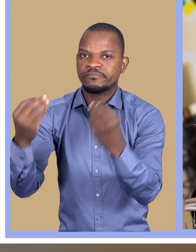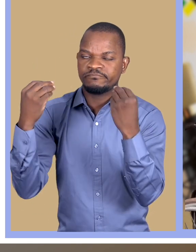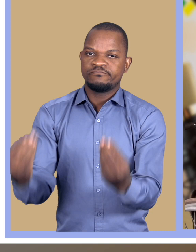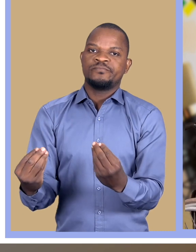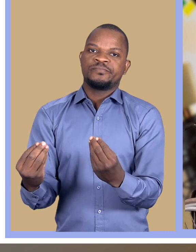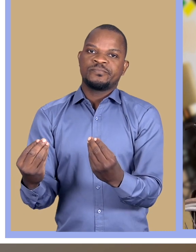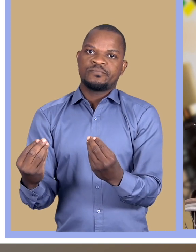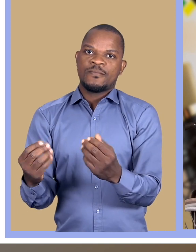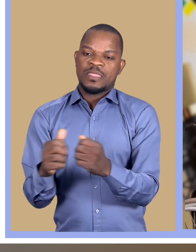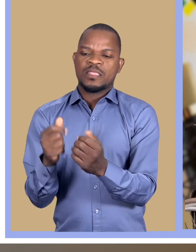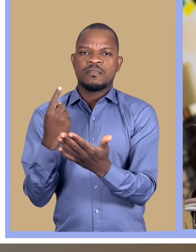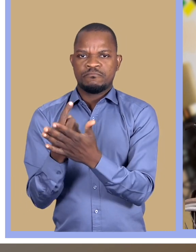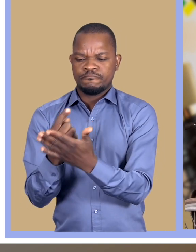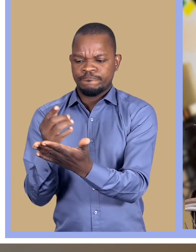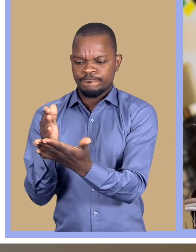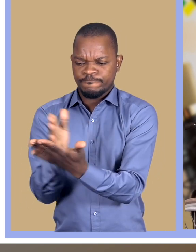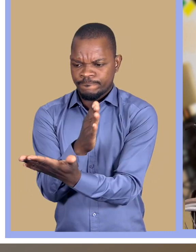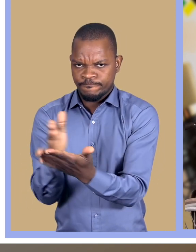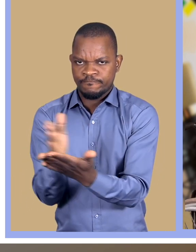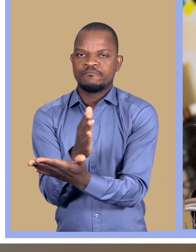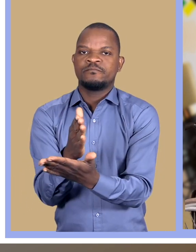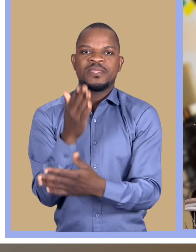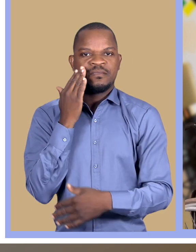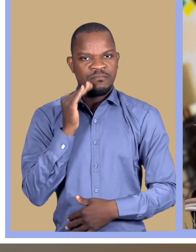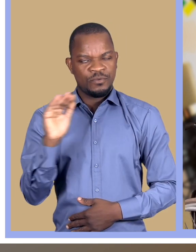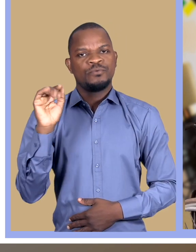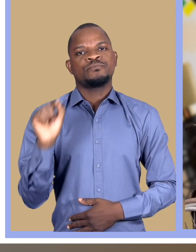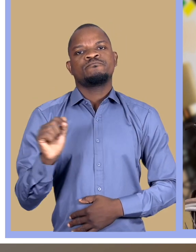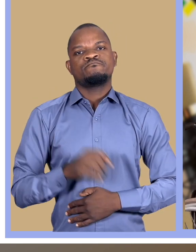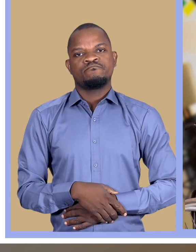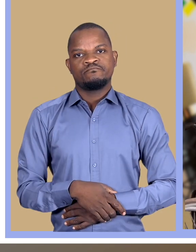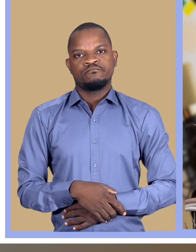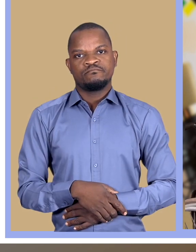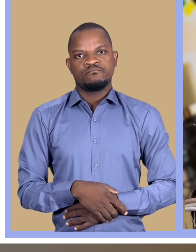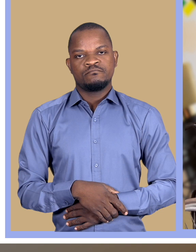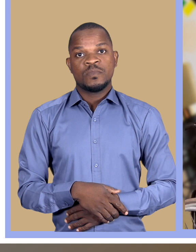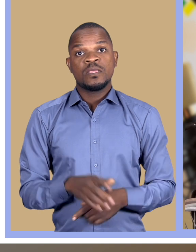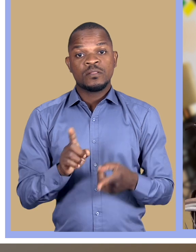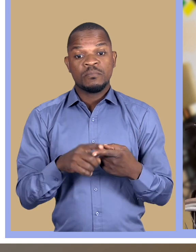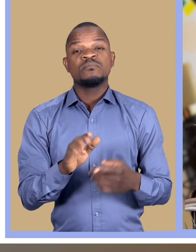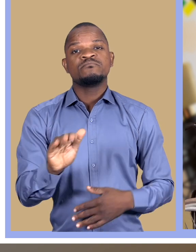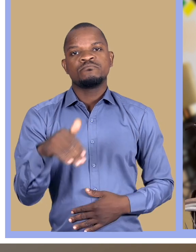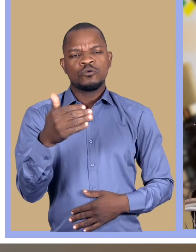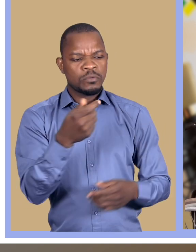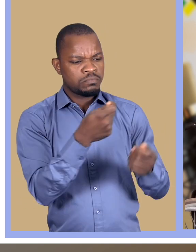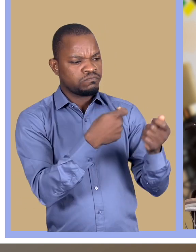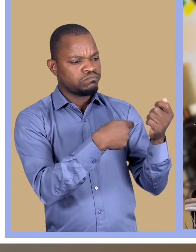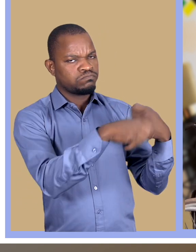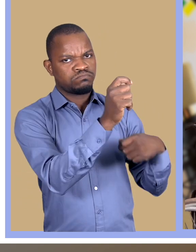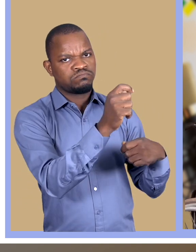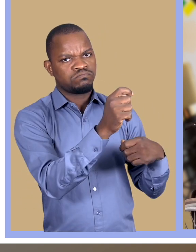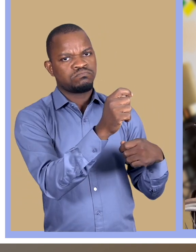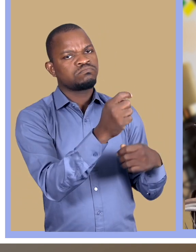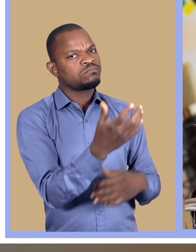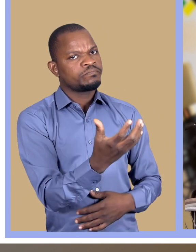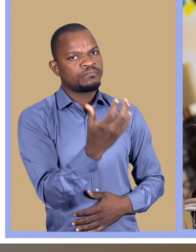ao nosso alcance. Agora, separar, meio caminho andado. Encaminhar, que esta venda e revenda, o reaproveitamento deste